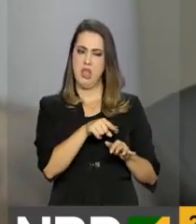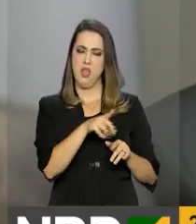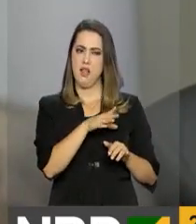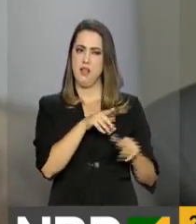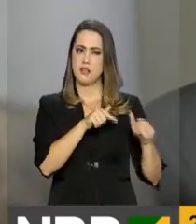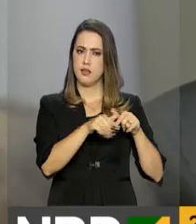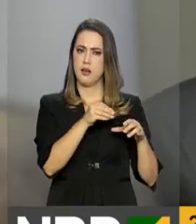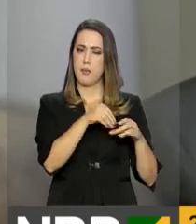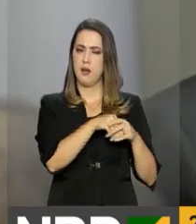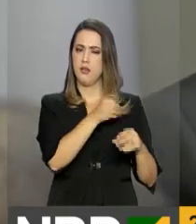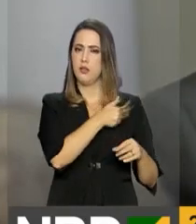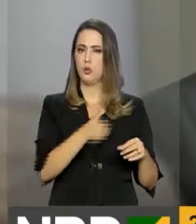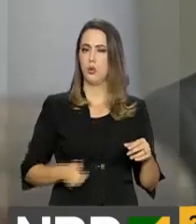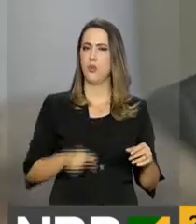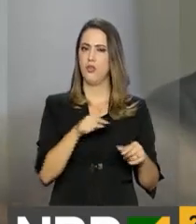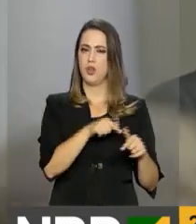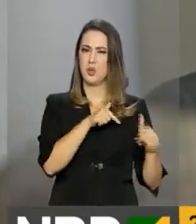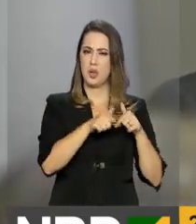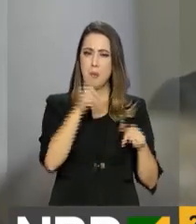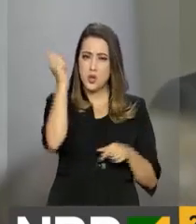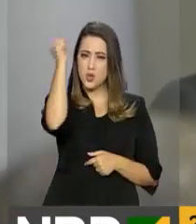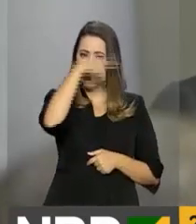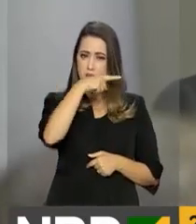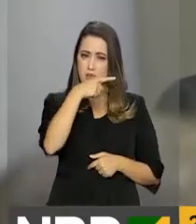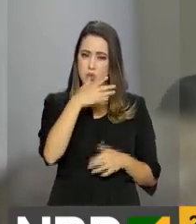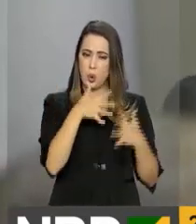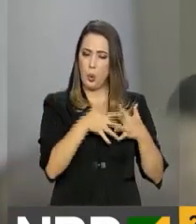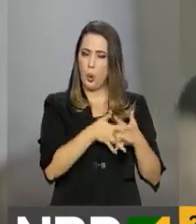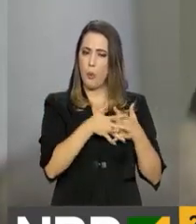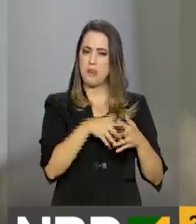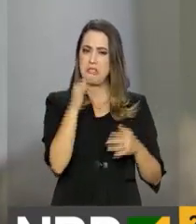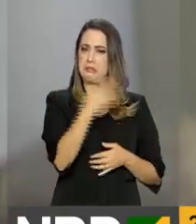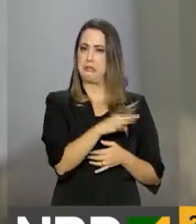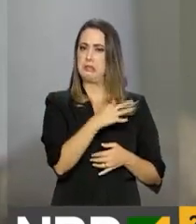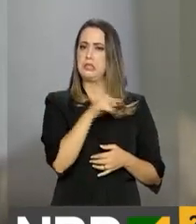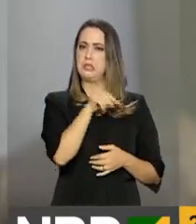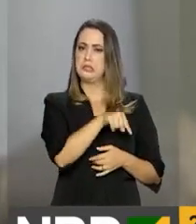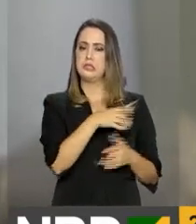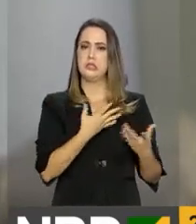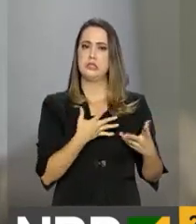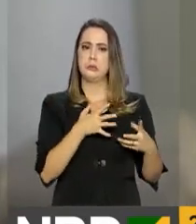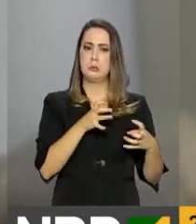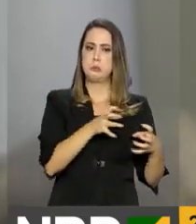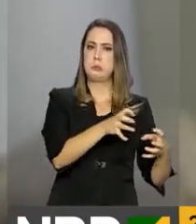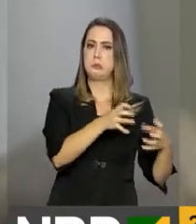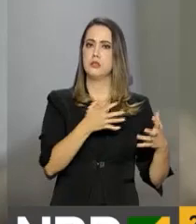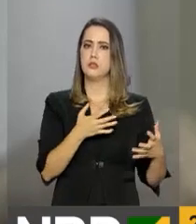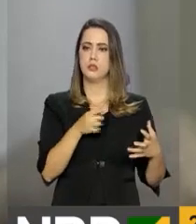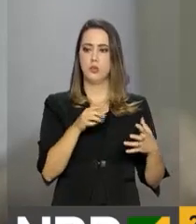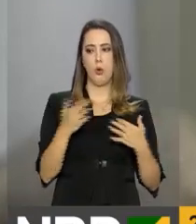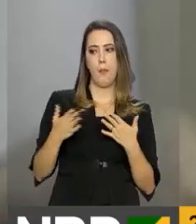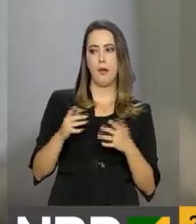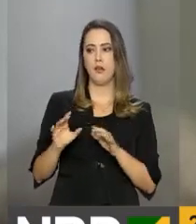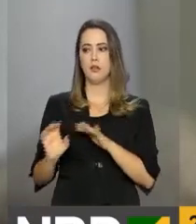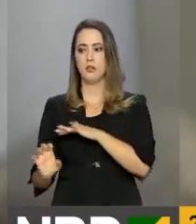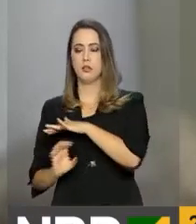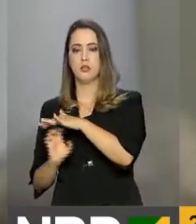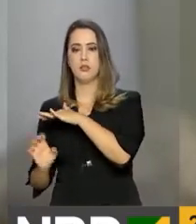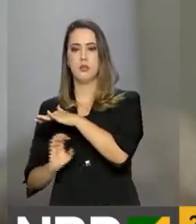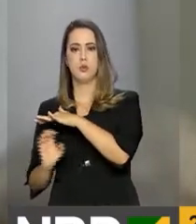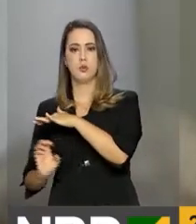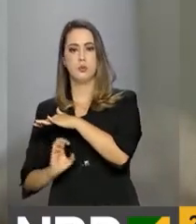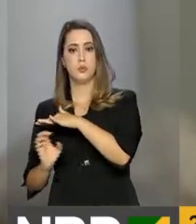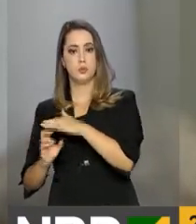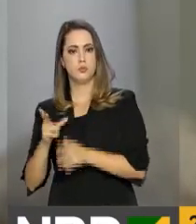tem um trabalho mais insano, mais difícil, mais complicado, mais doloroso, mais agressivo do que o trabalhador do ensino